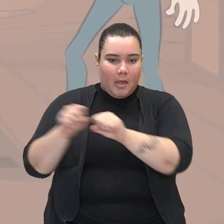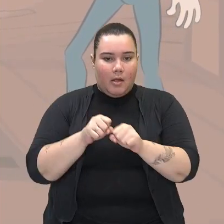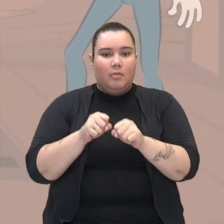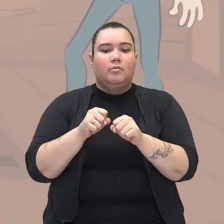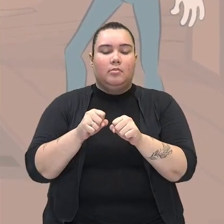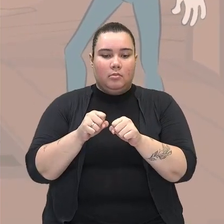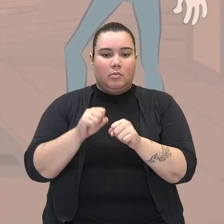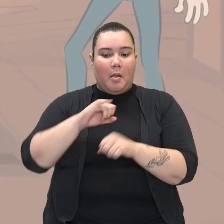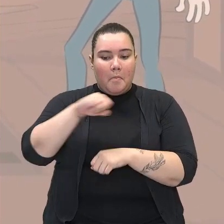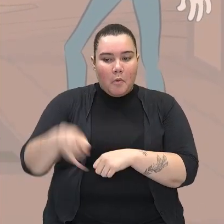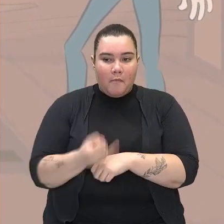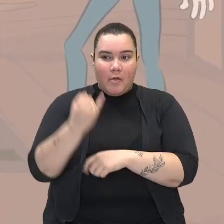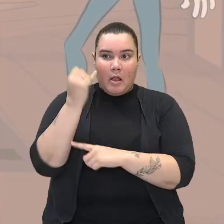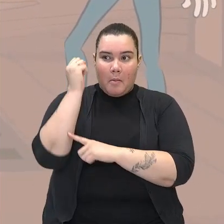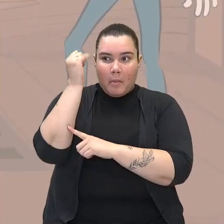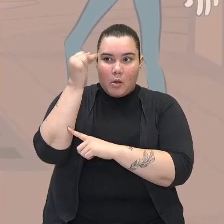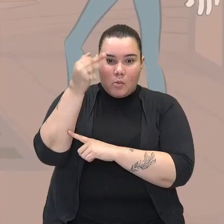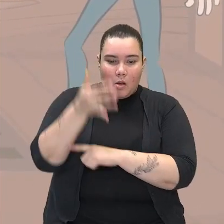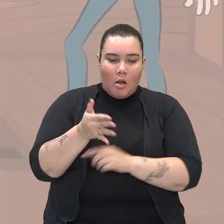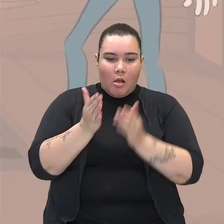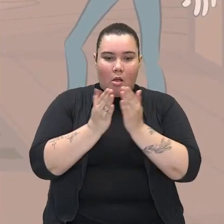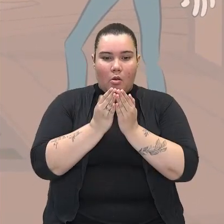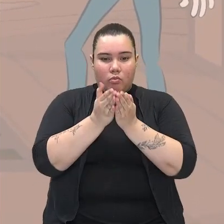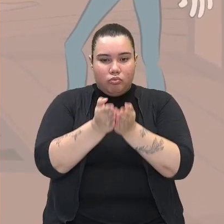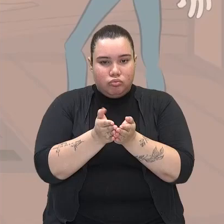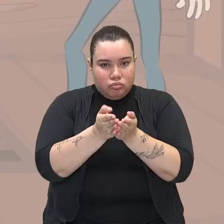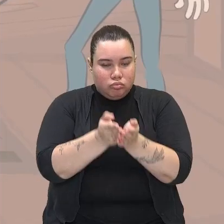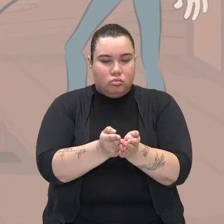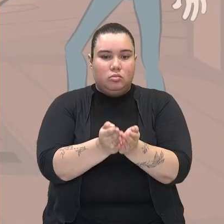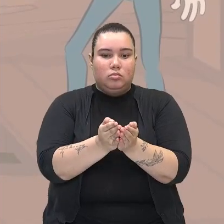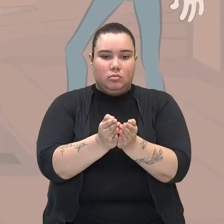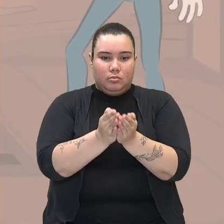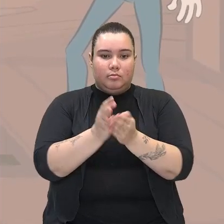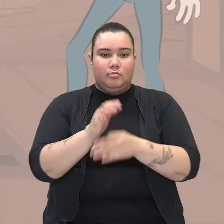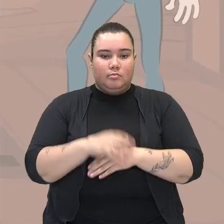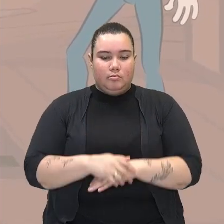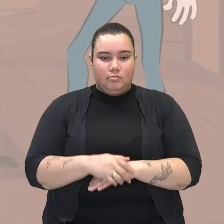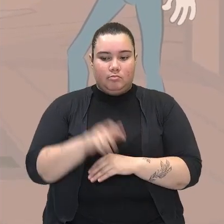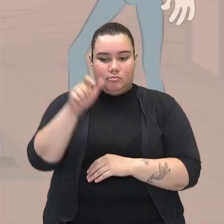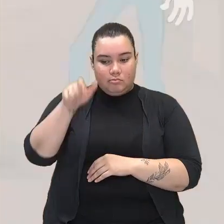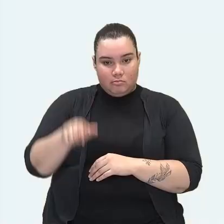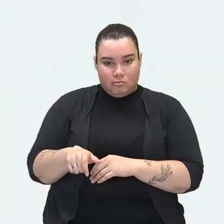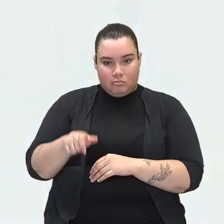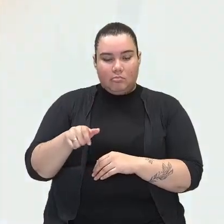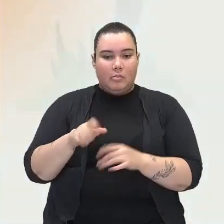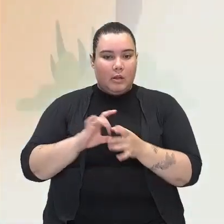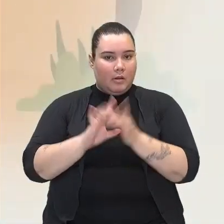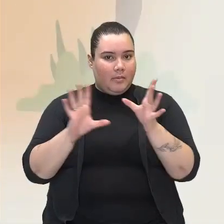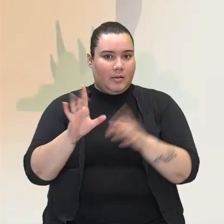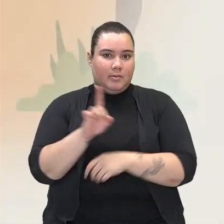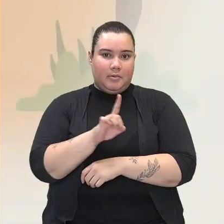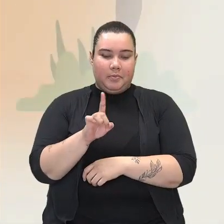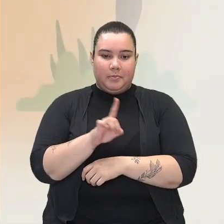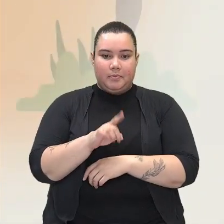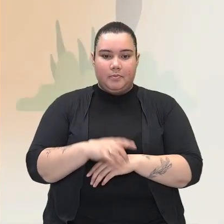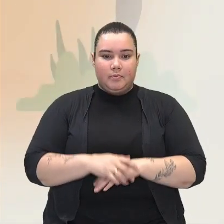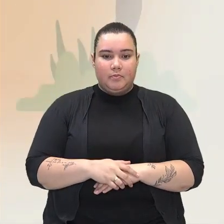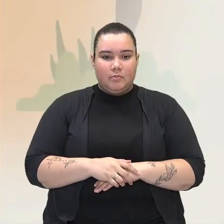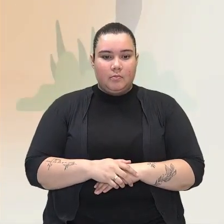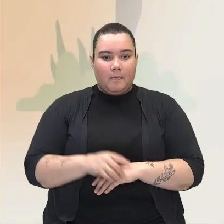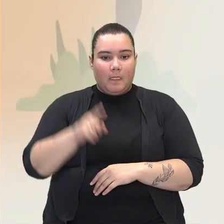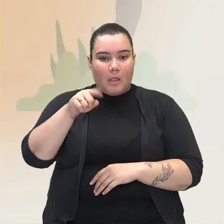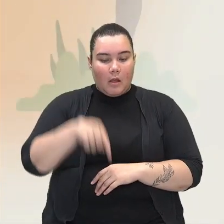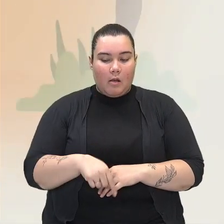noite confusa, dize-o tu, severa musa, musa libérrima audaz. São os filhos